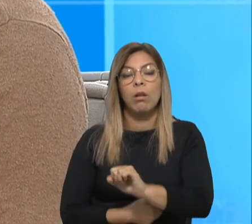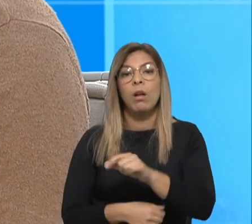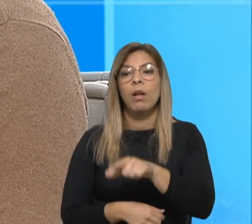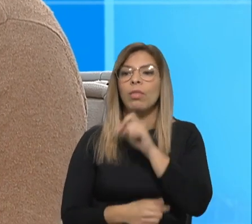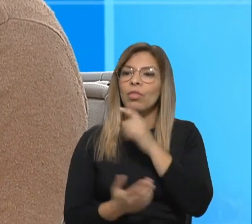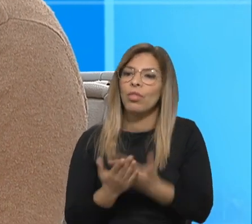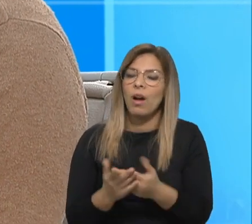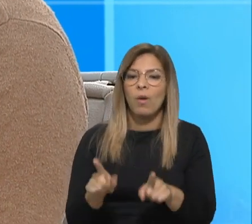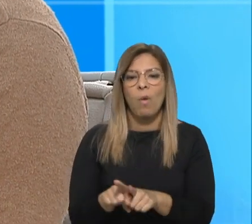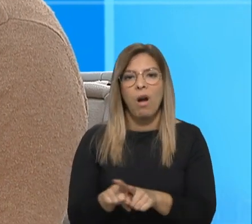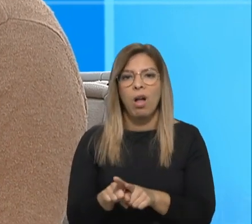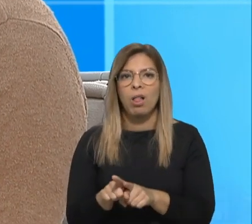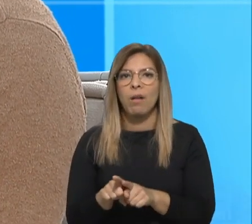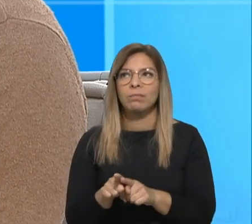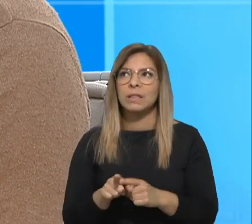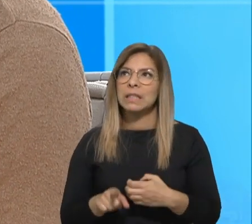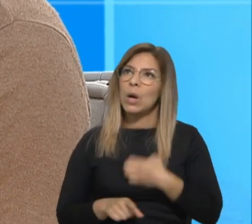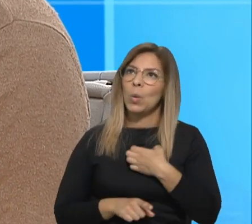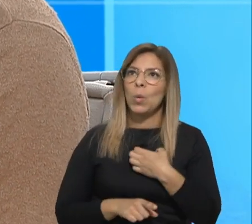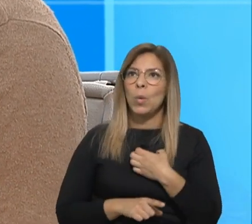certa forma,